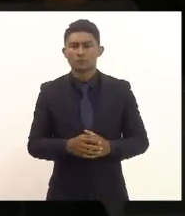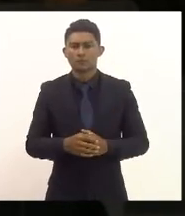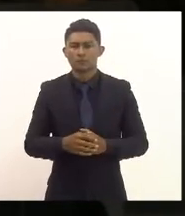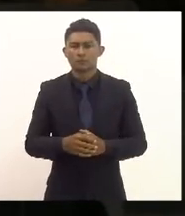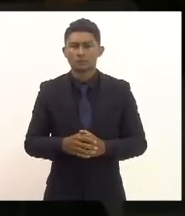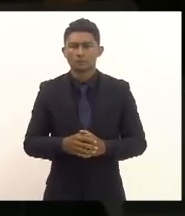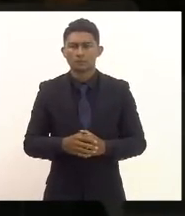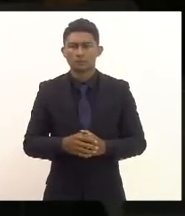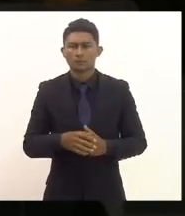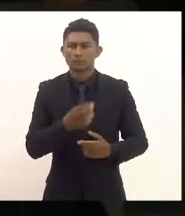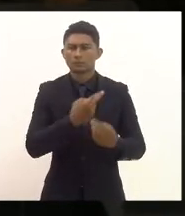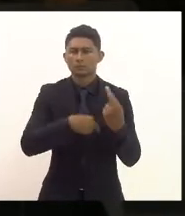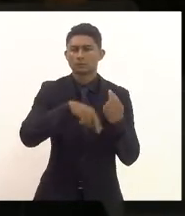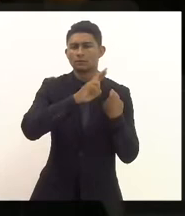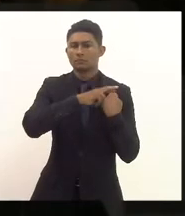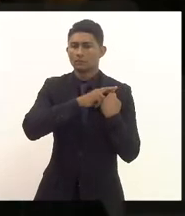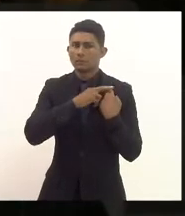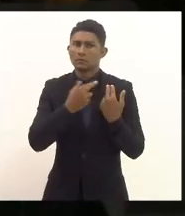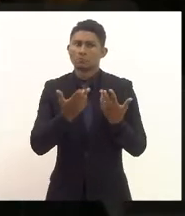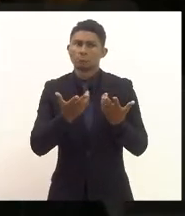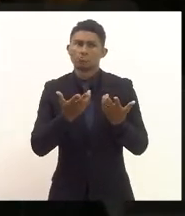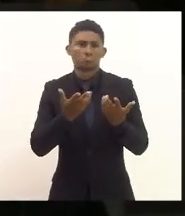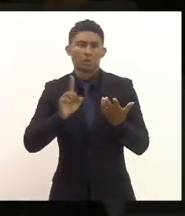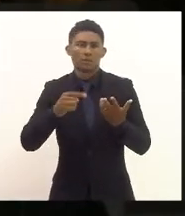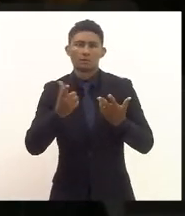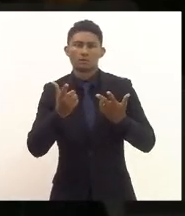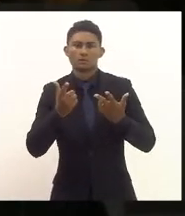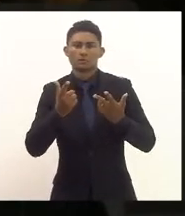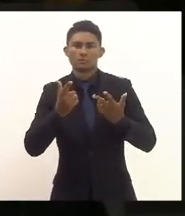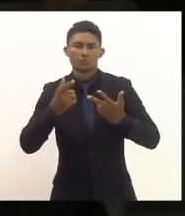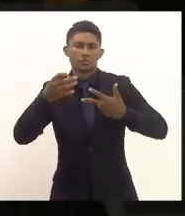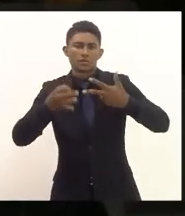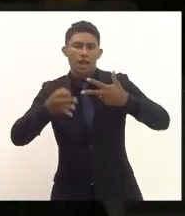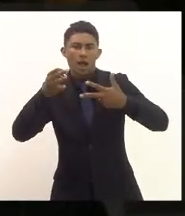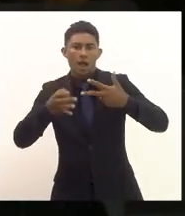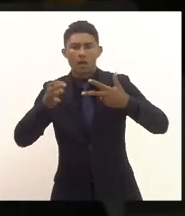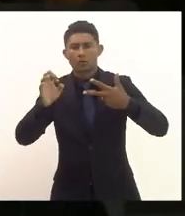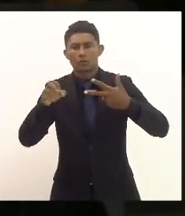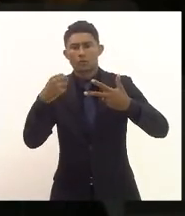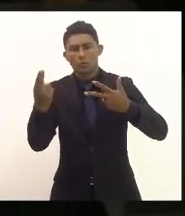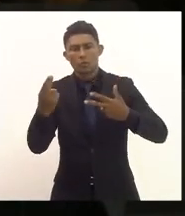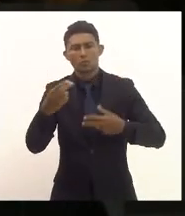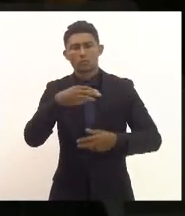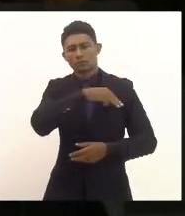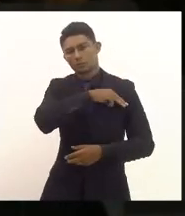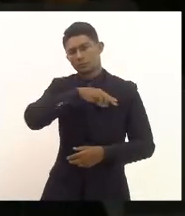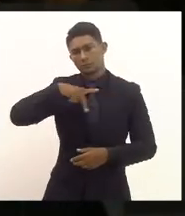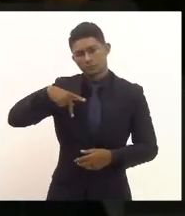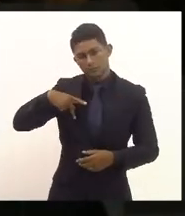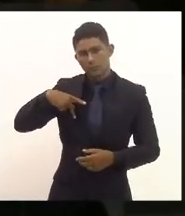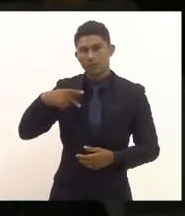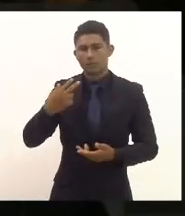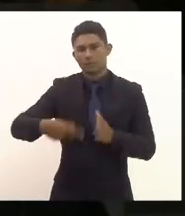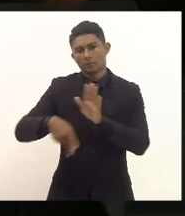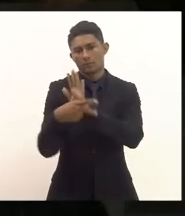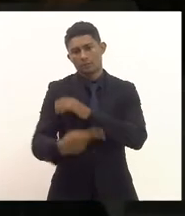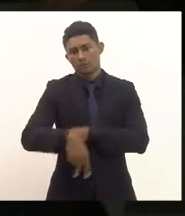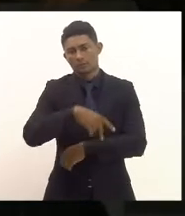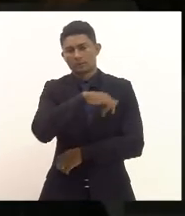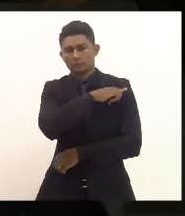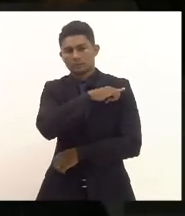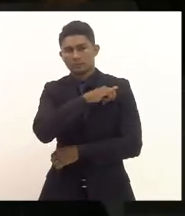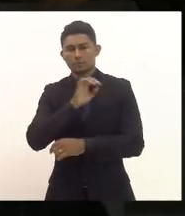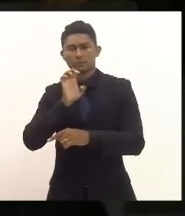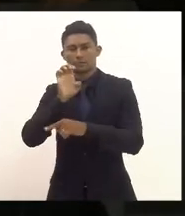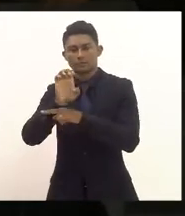que a seja do Judiciário que a seja do Ministério Público do Estado